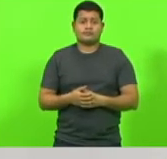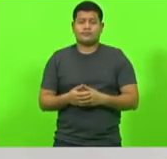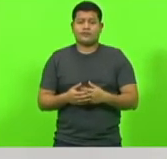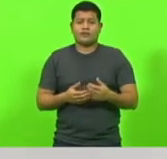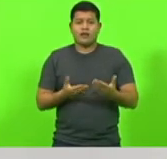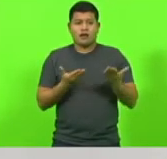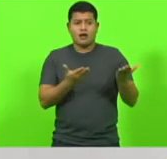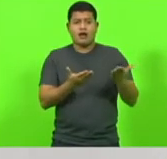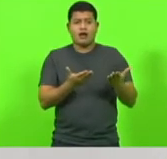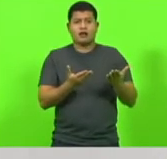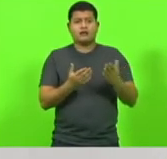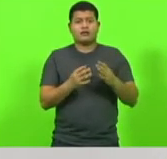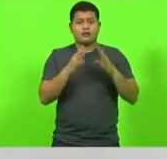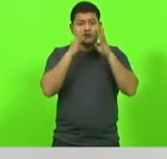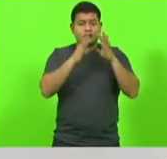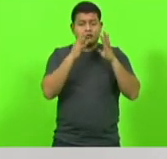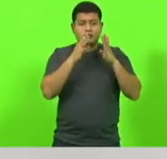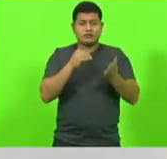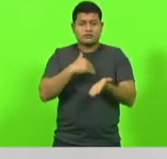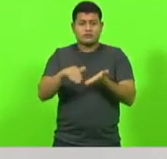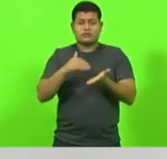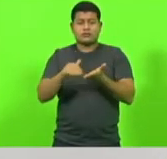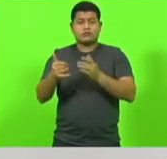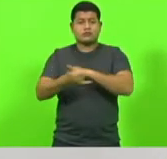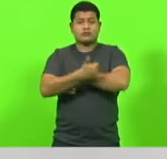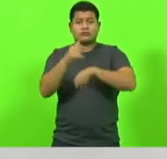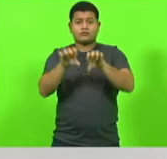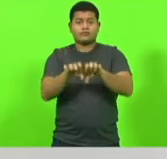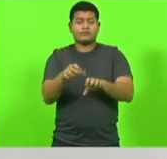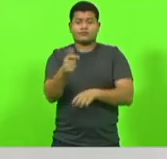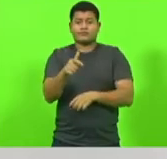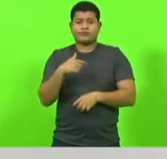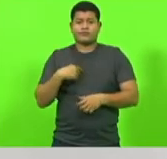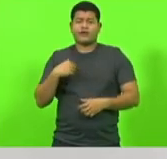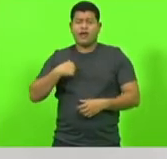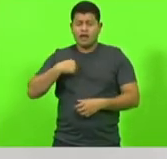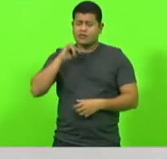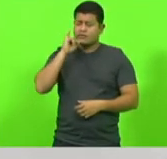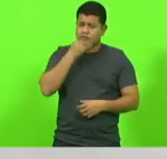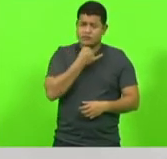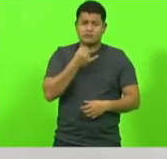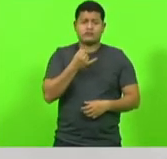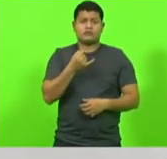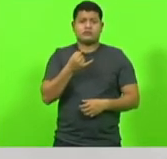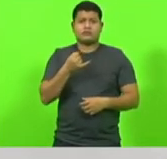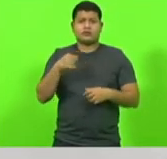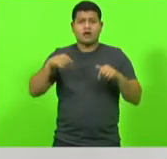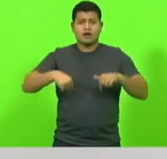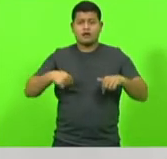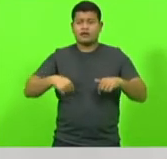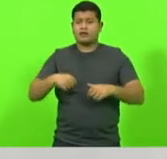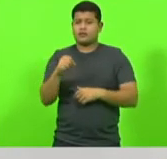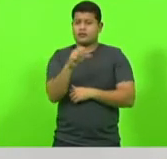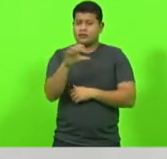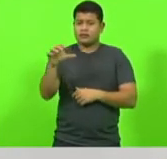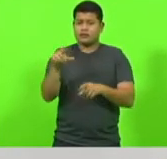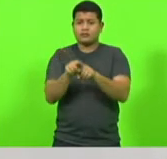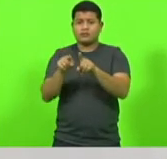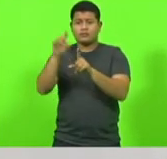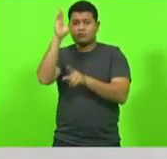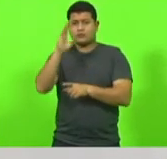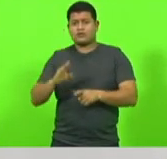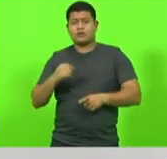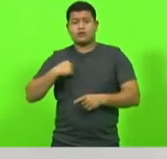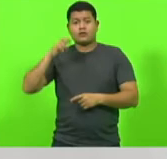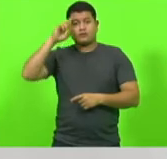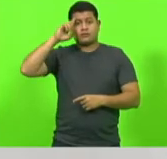de Infraestrutura. Eu lamento que o Brasil e Santa Catarina tenham donos. E não é você, catarinense, não é você. Pode